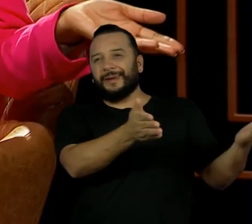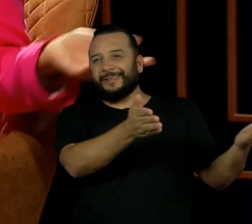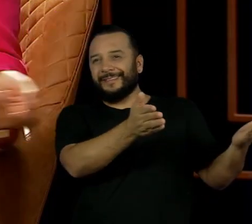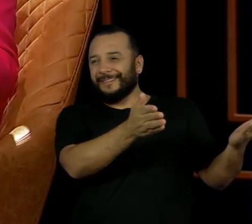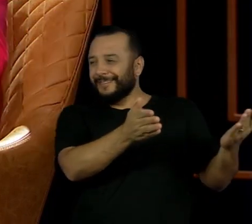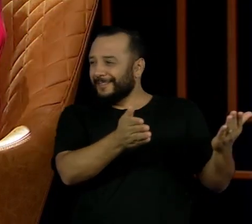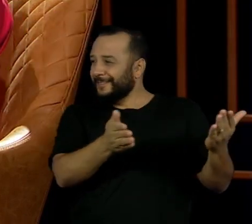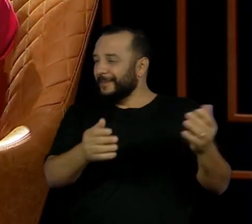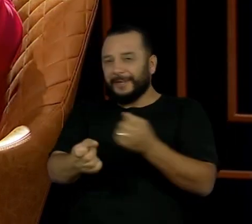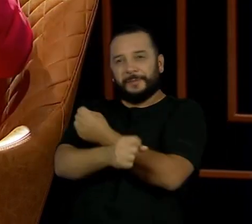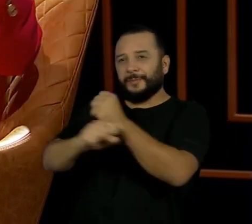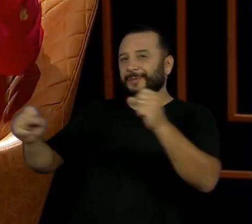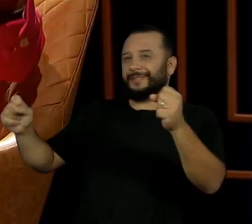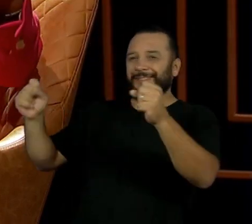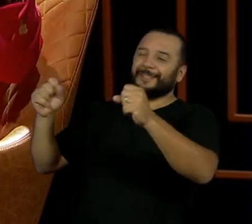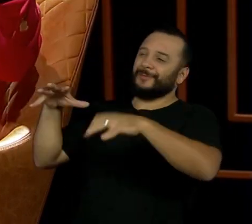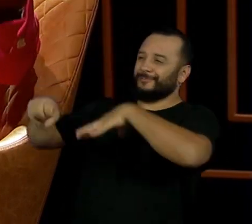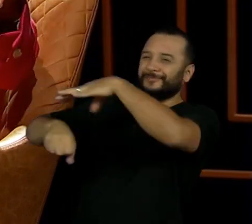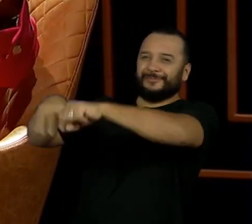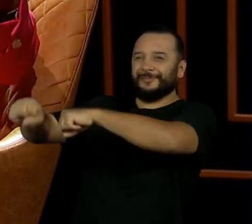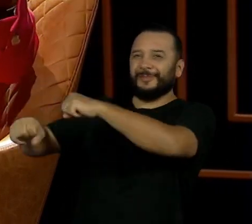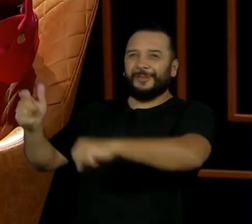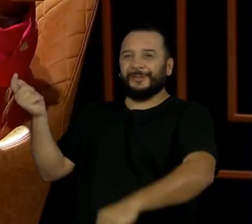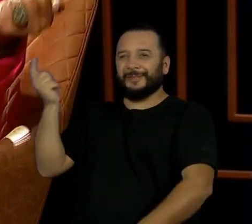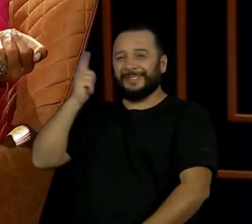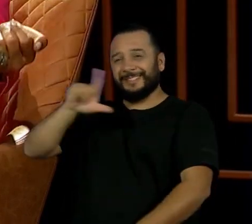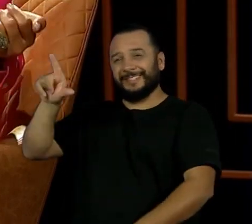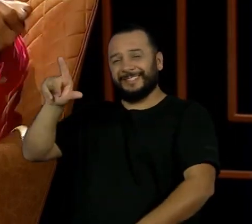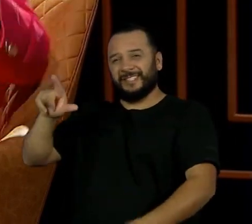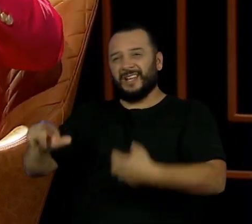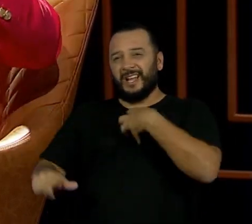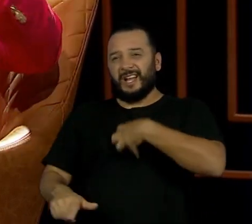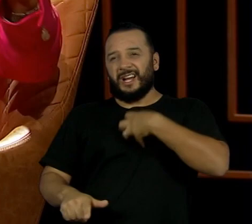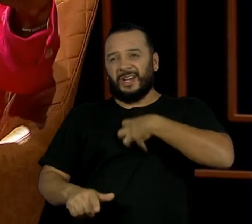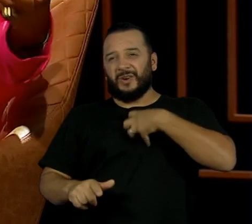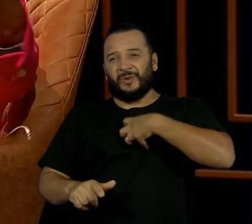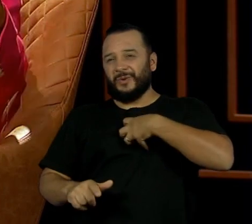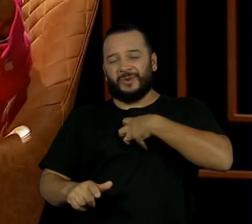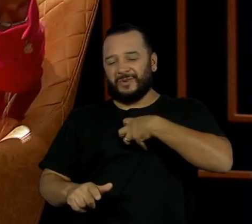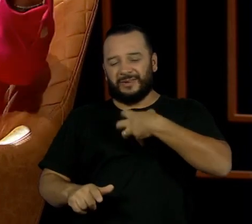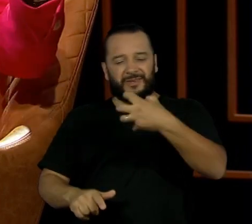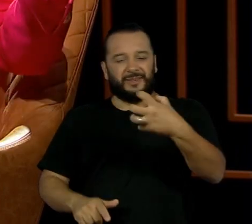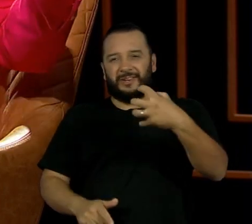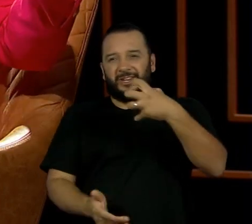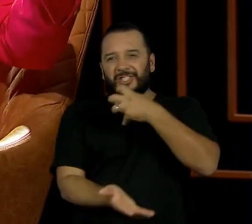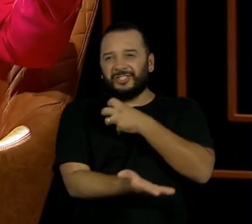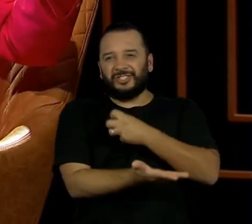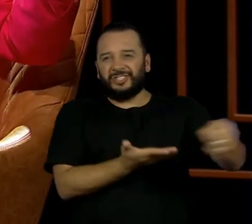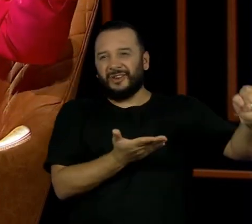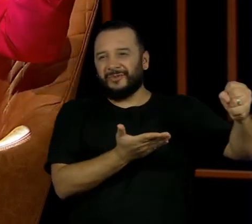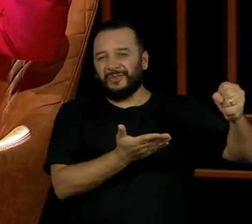impossível, raiva e rancor, trazendo muita